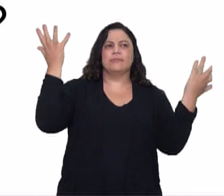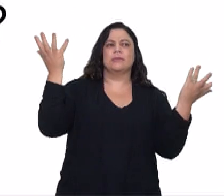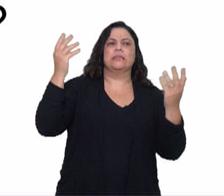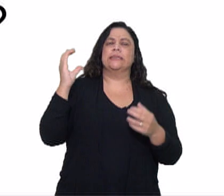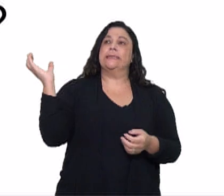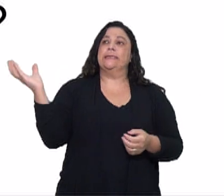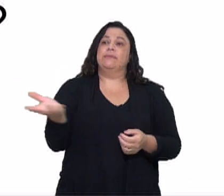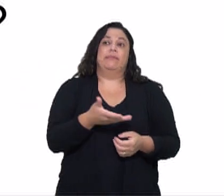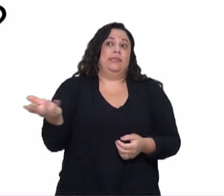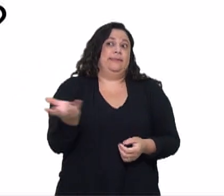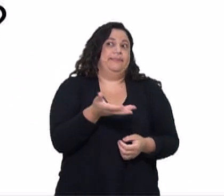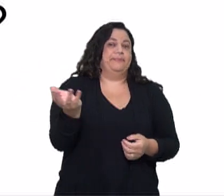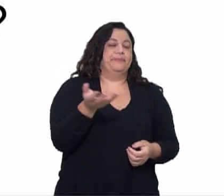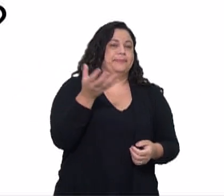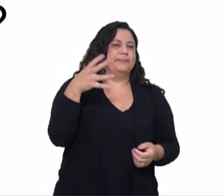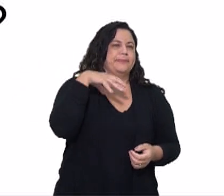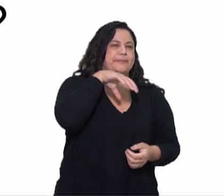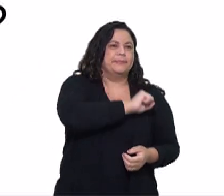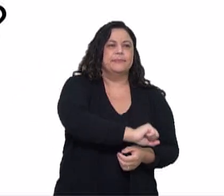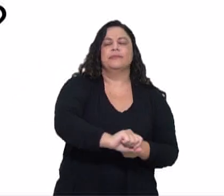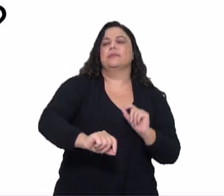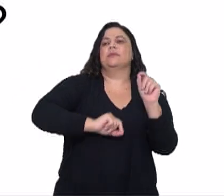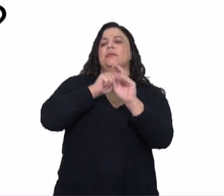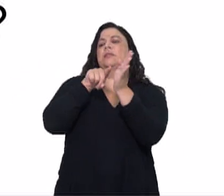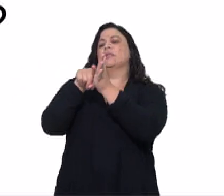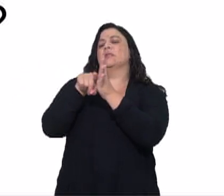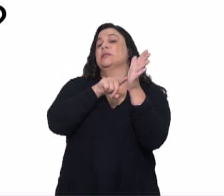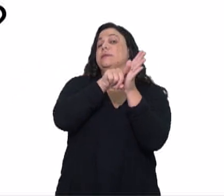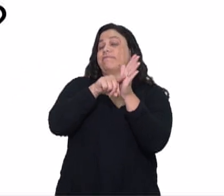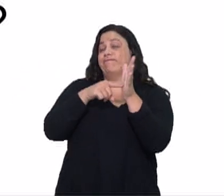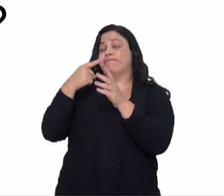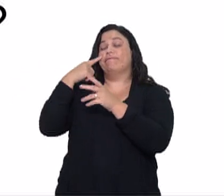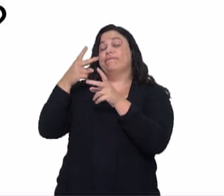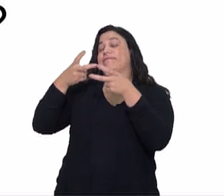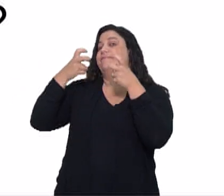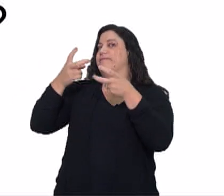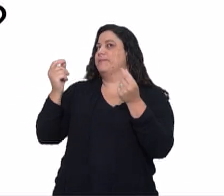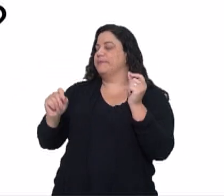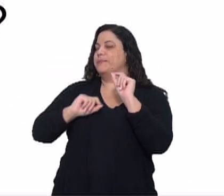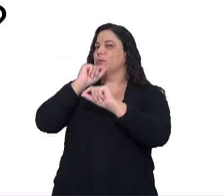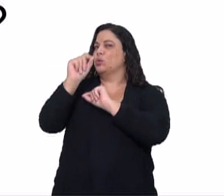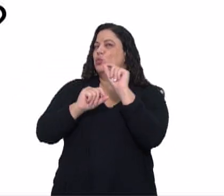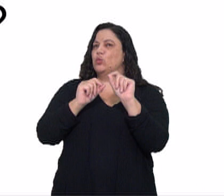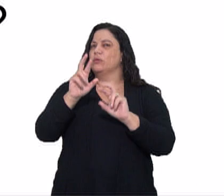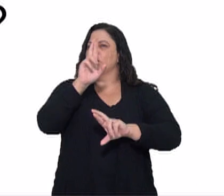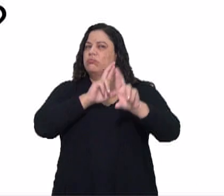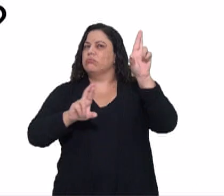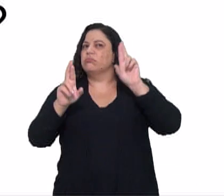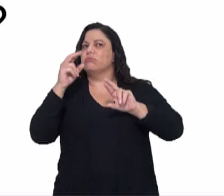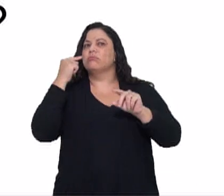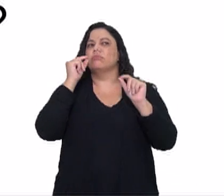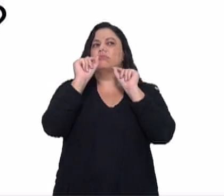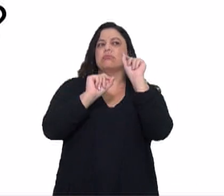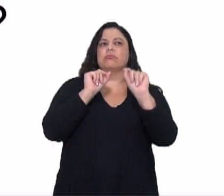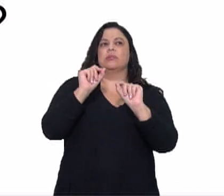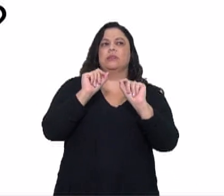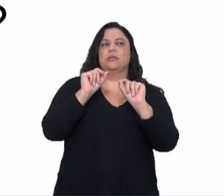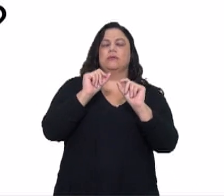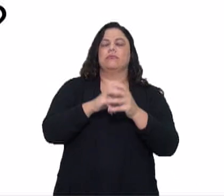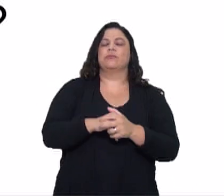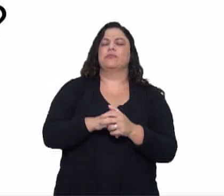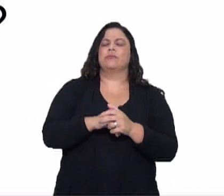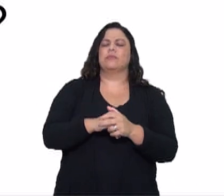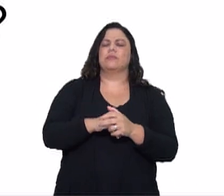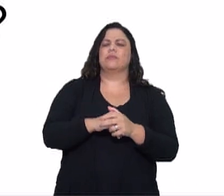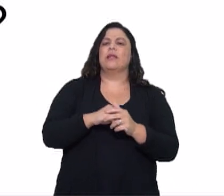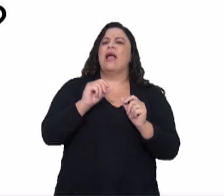rápido do que os cientistas haviam previsto, cruzando um limiar crítico. Elabore uma hipótese. Qual a